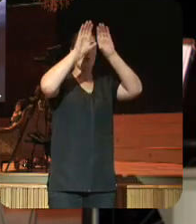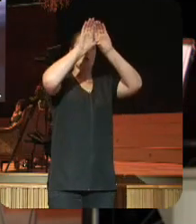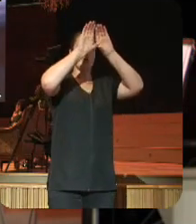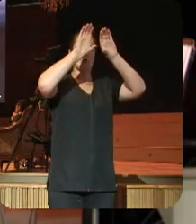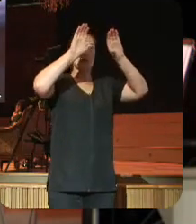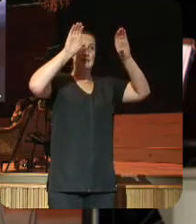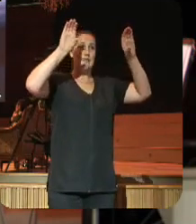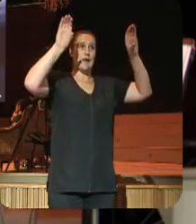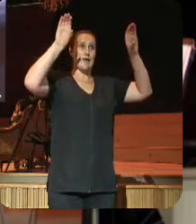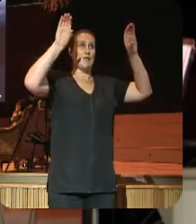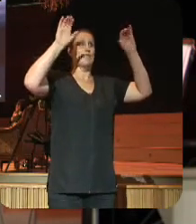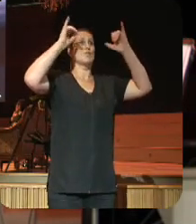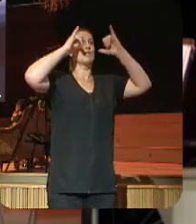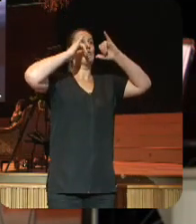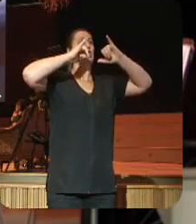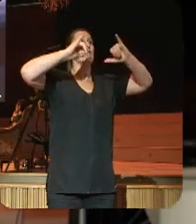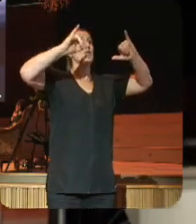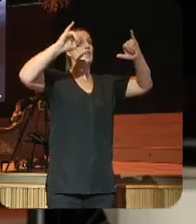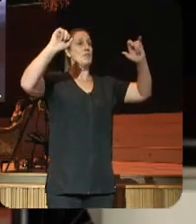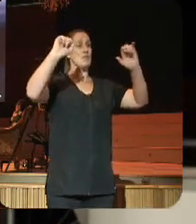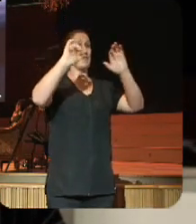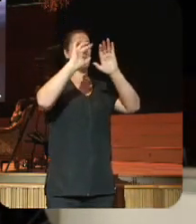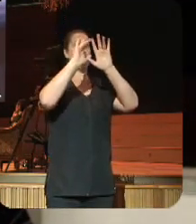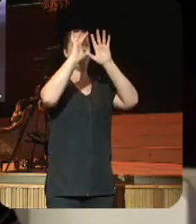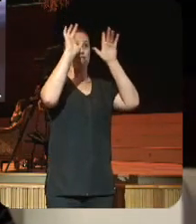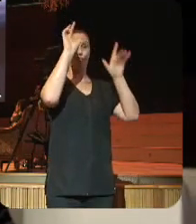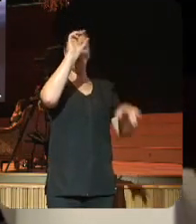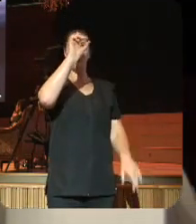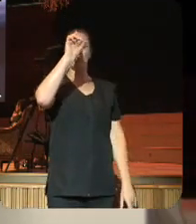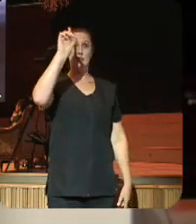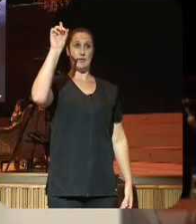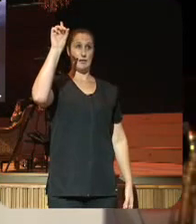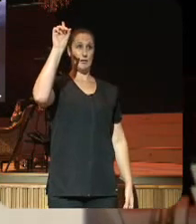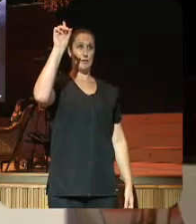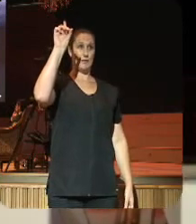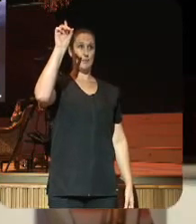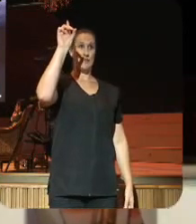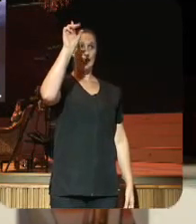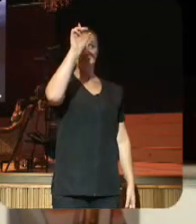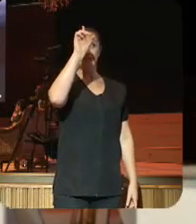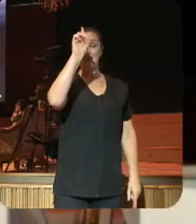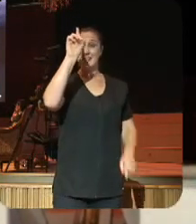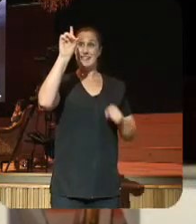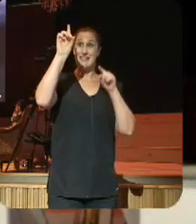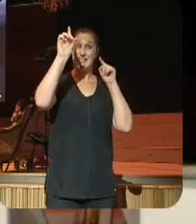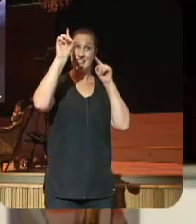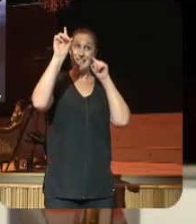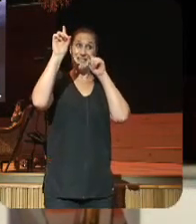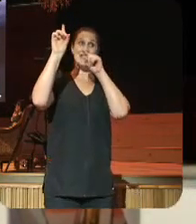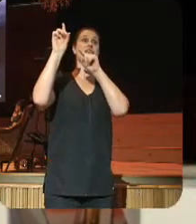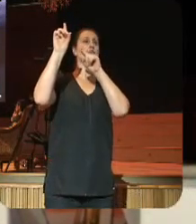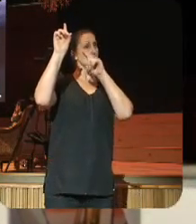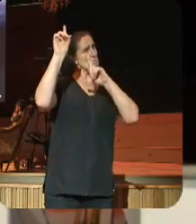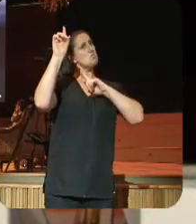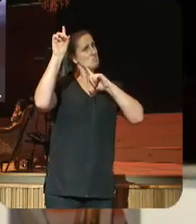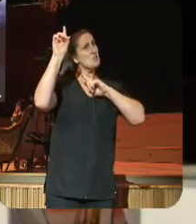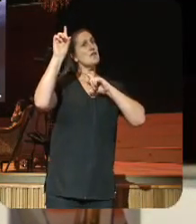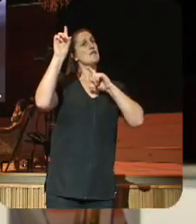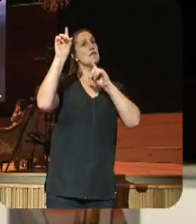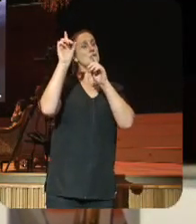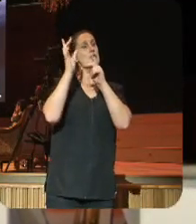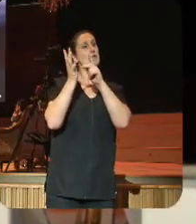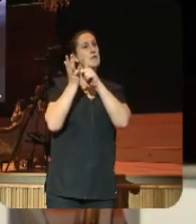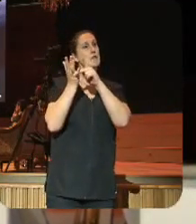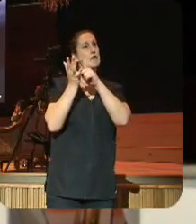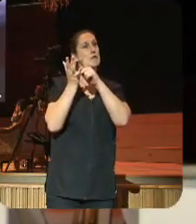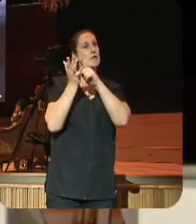a glória de Deus, ou seja, a própria criação diz que Deus existe.